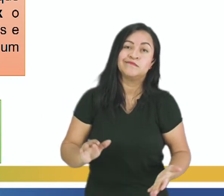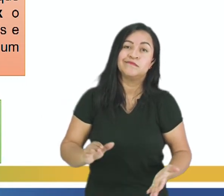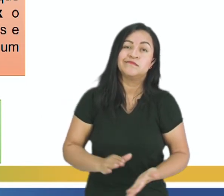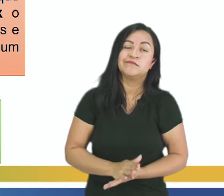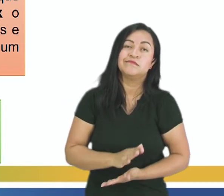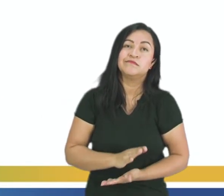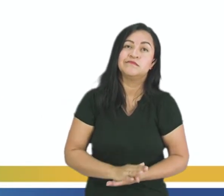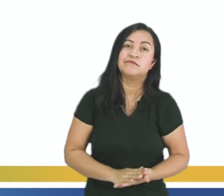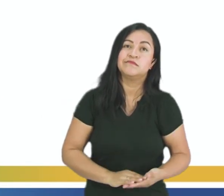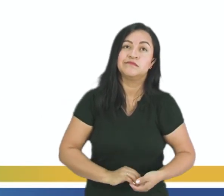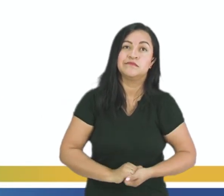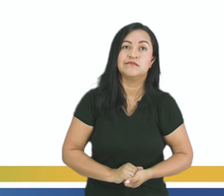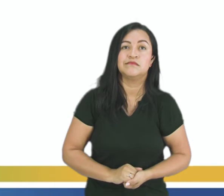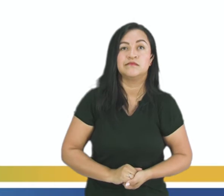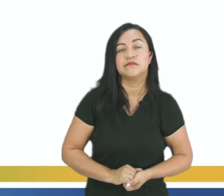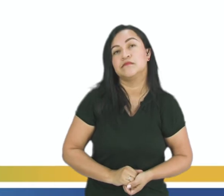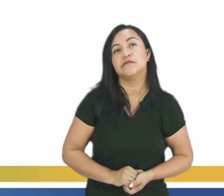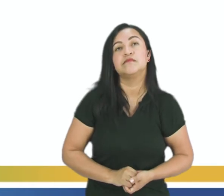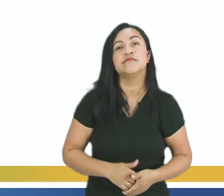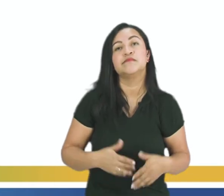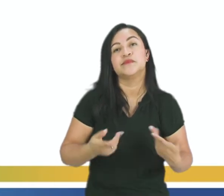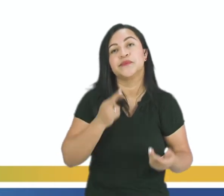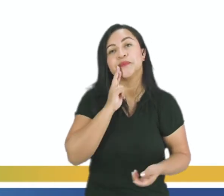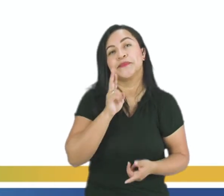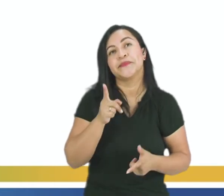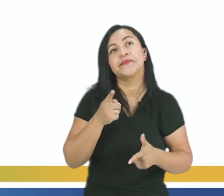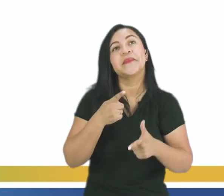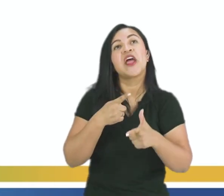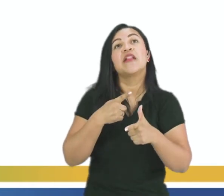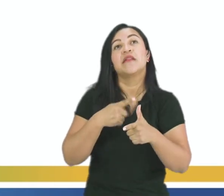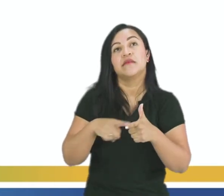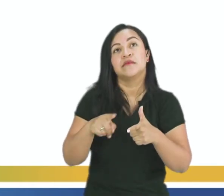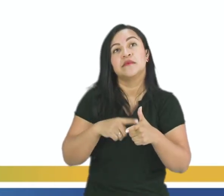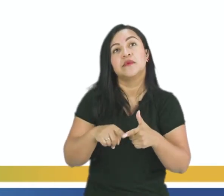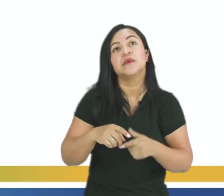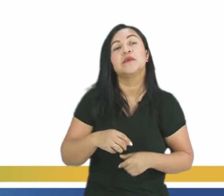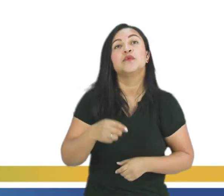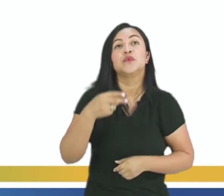R$7. Muito bem, essa foi a resolução da nossa situação número 2.